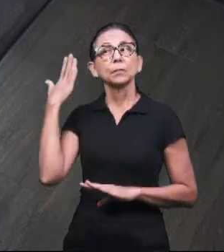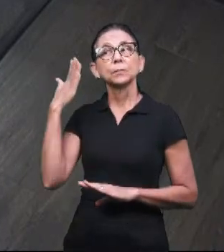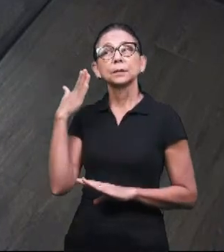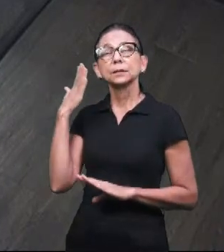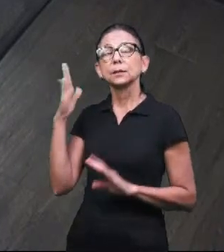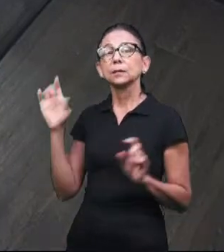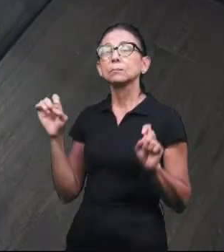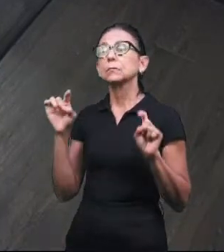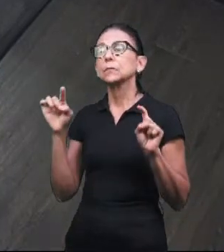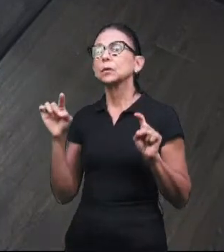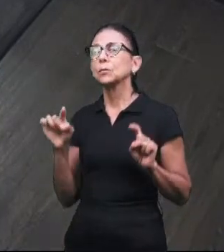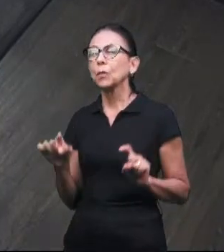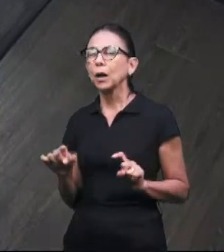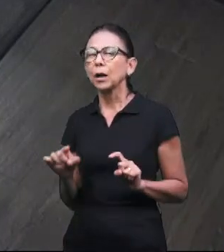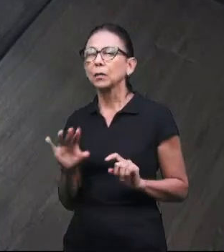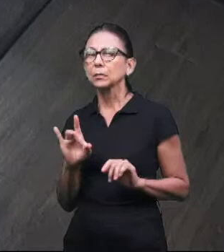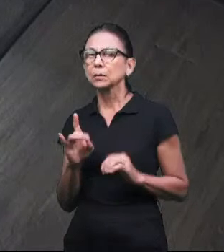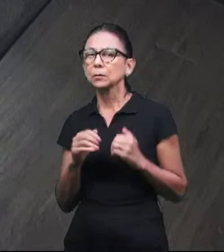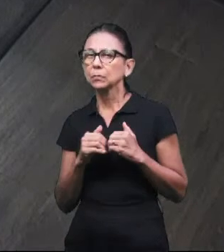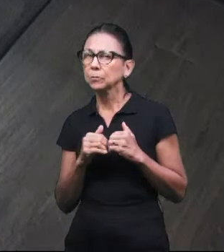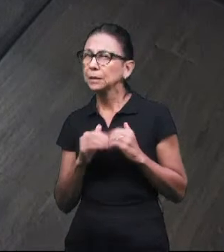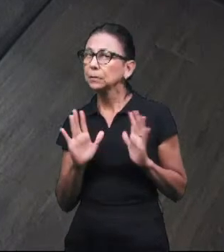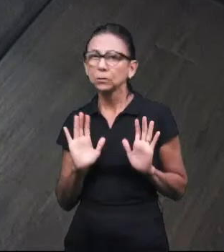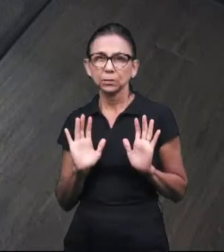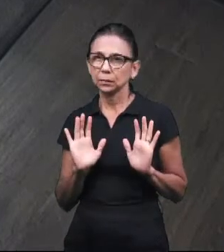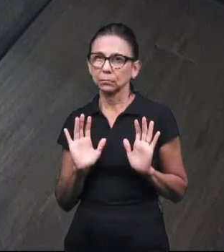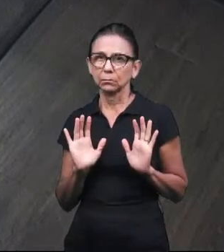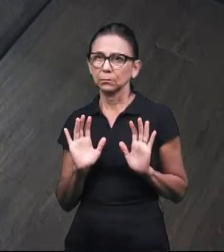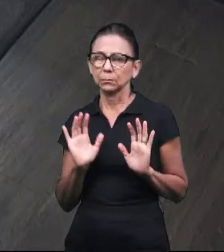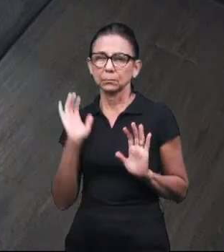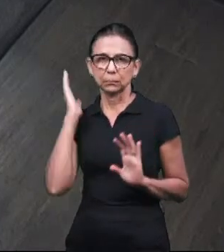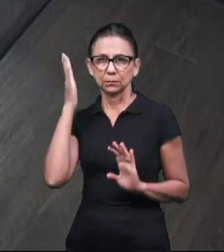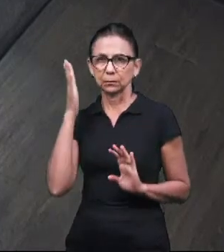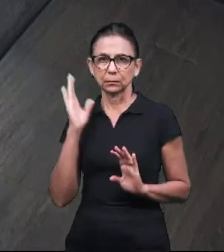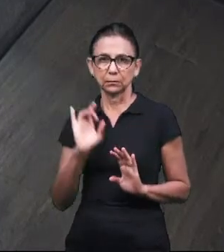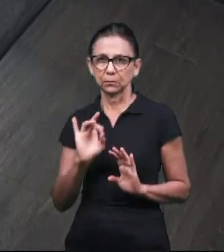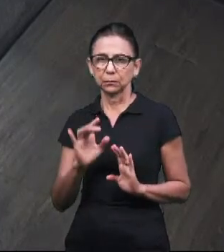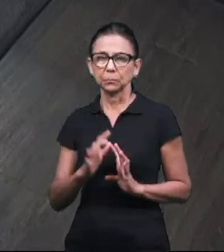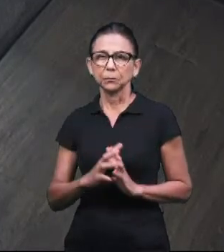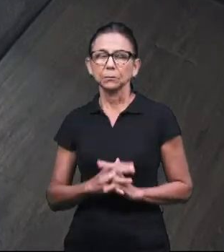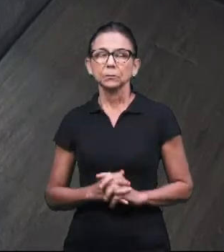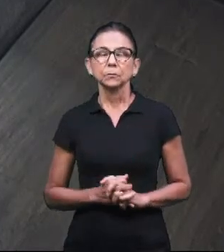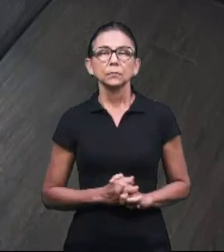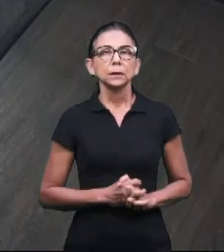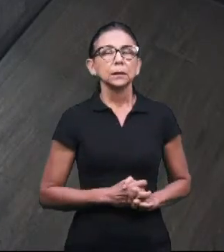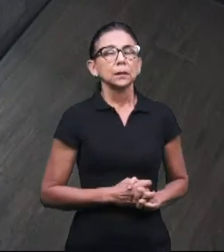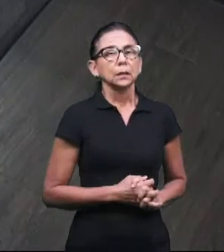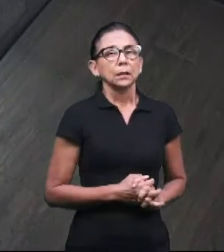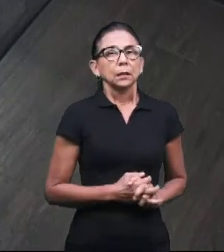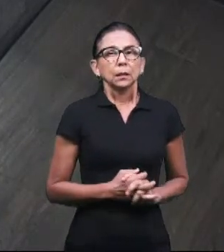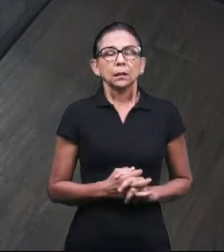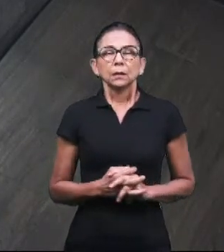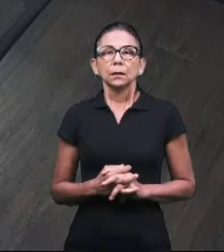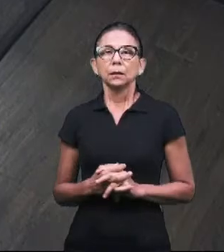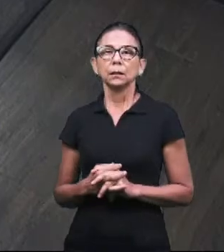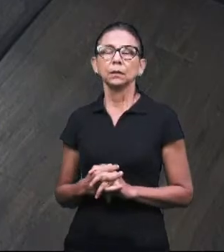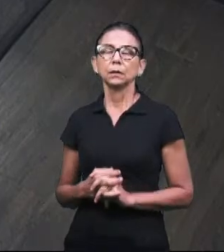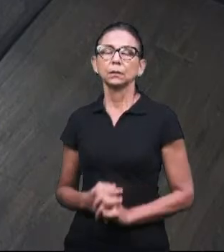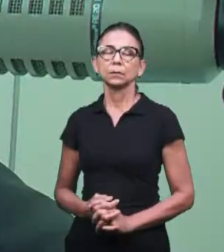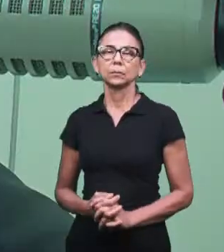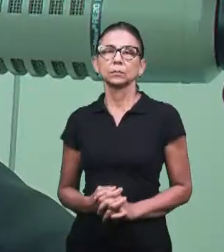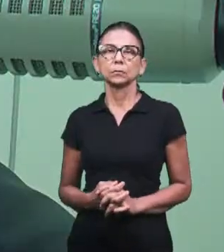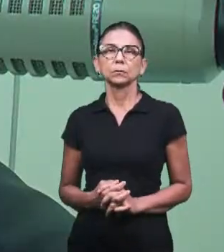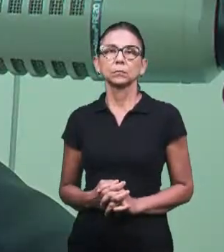apenas uma introdução ali da mensagem. Mas, conversando com o pastor Júlio César, não